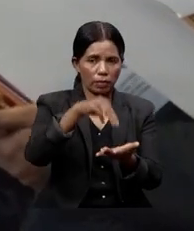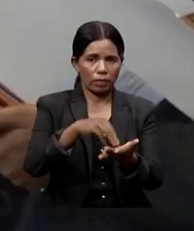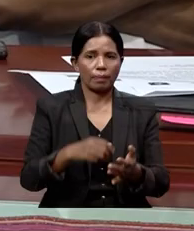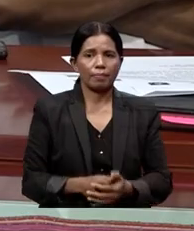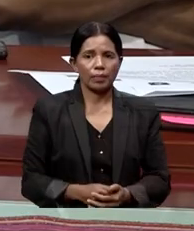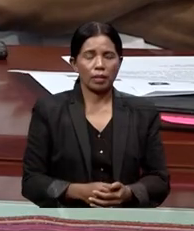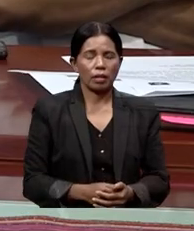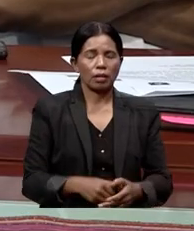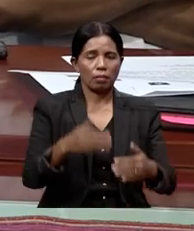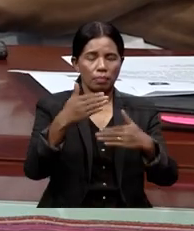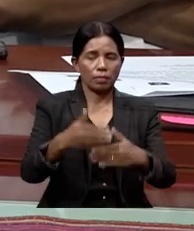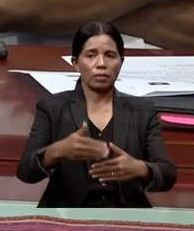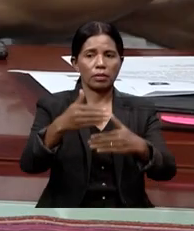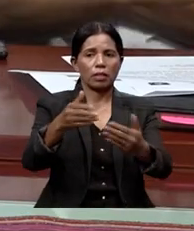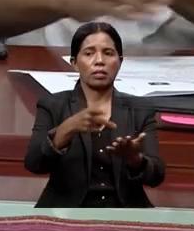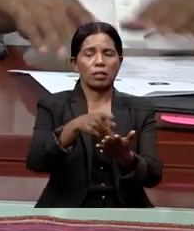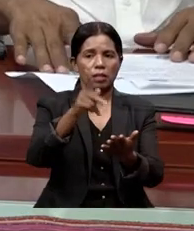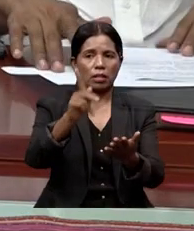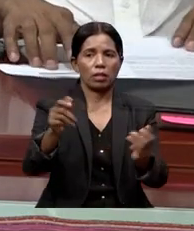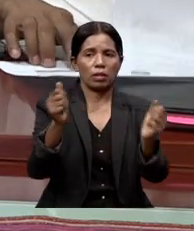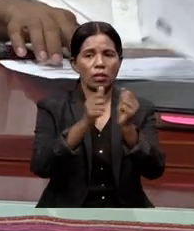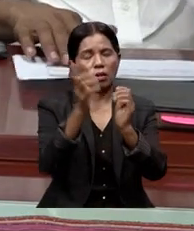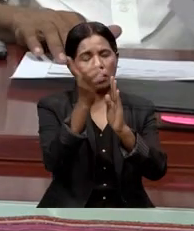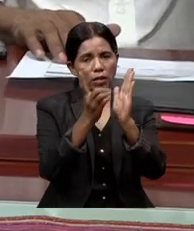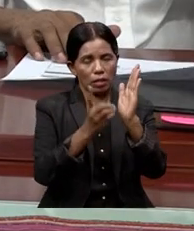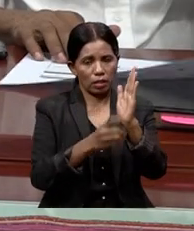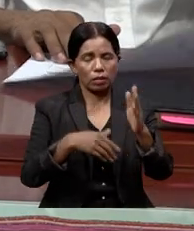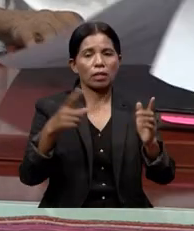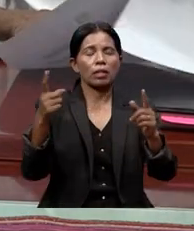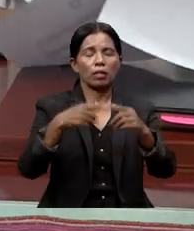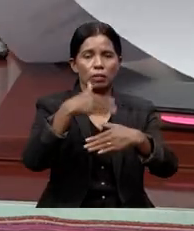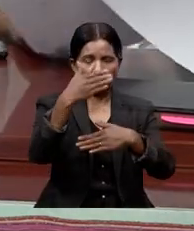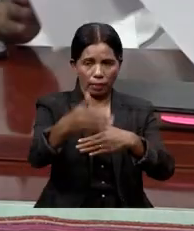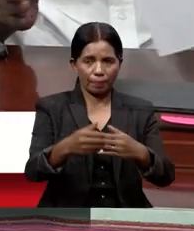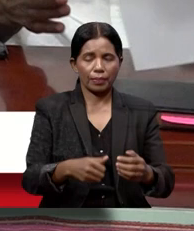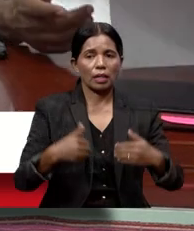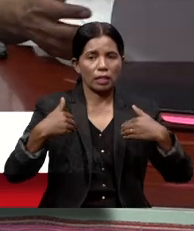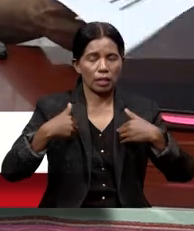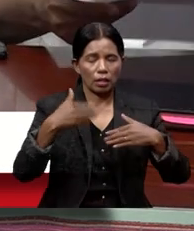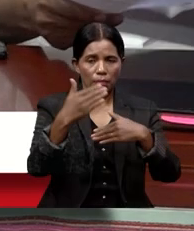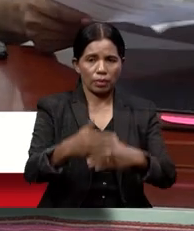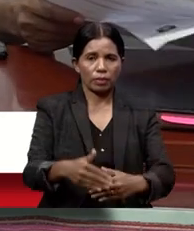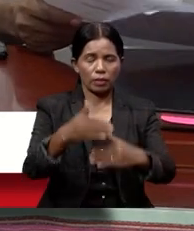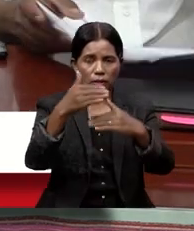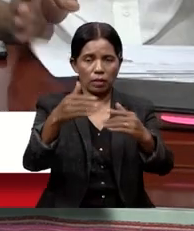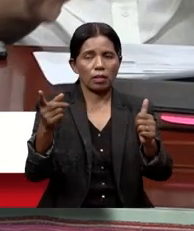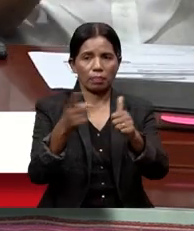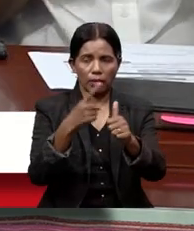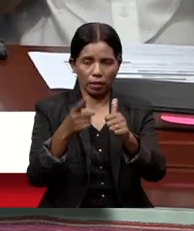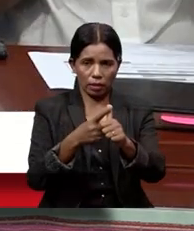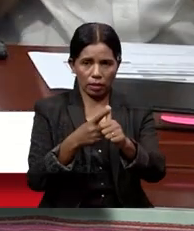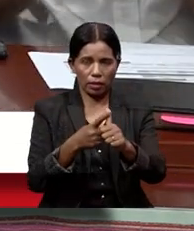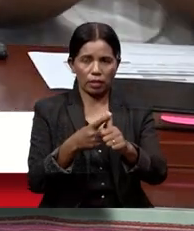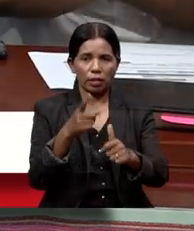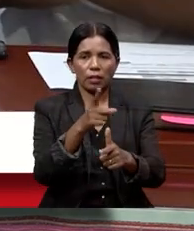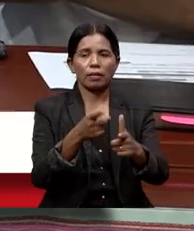Nia processo pagamento rodado xane santo irmai ne, kata ia processo fase da huluk, a primeira